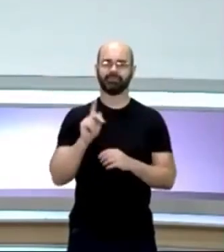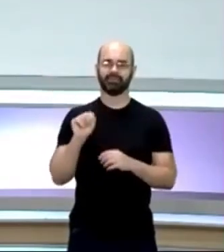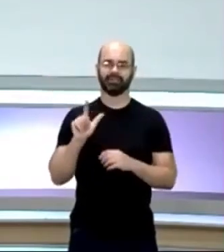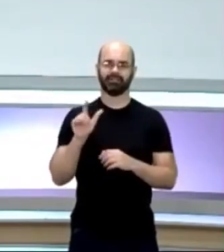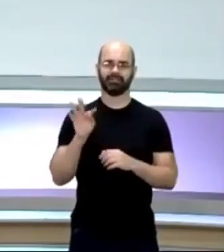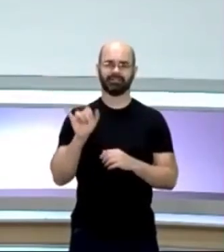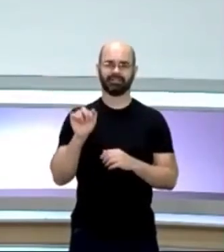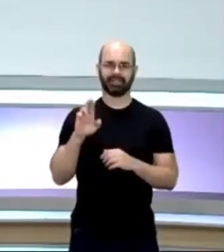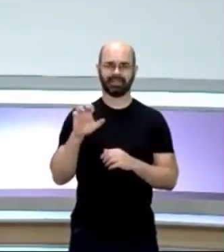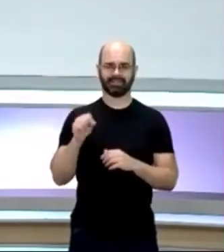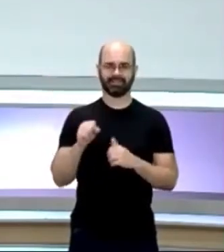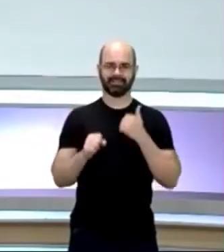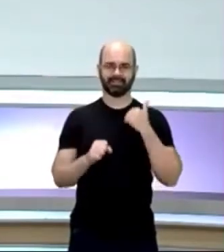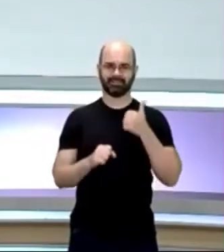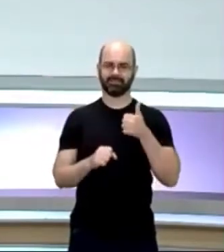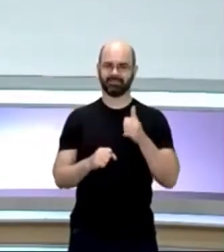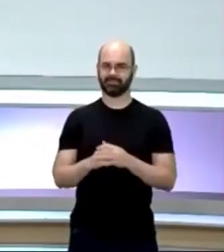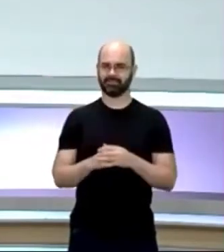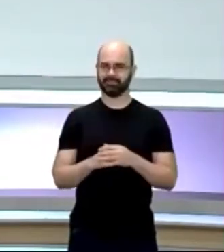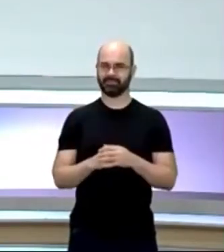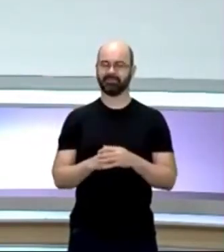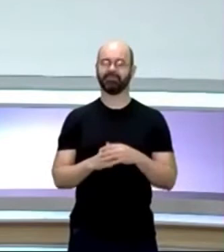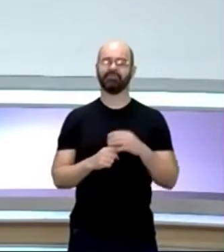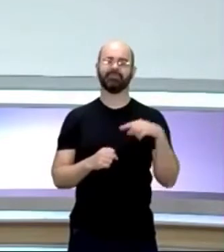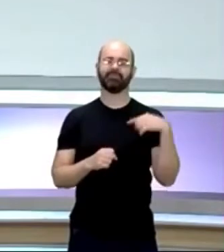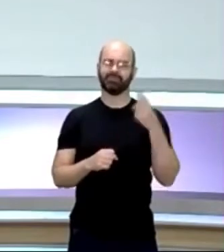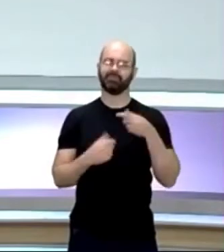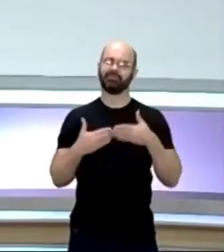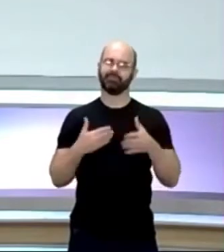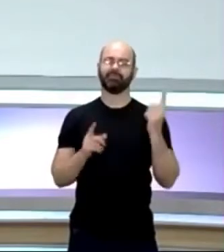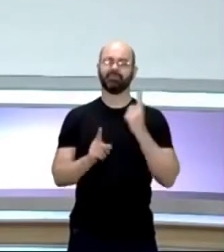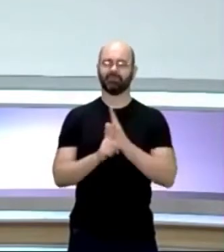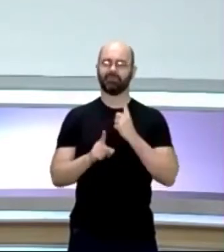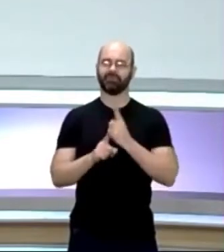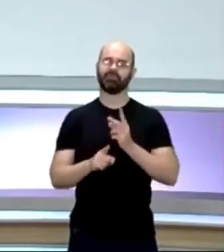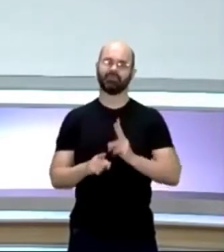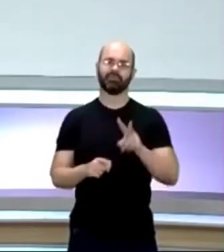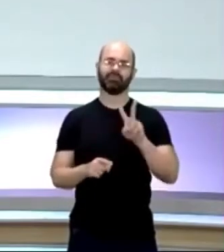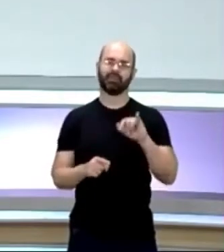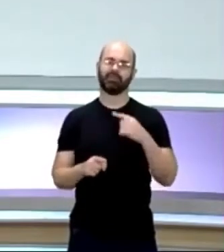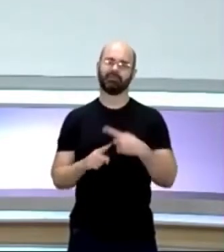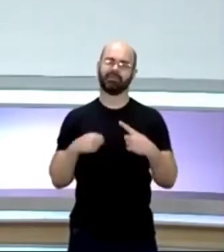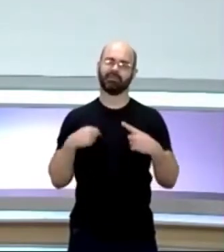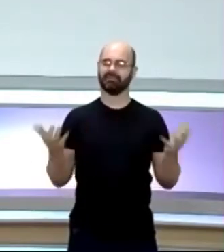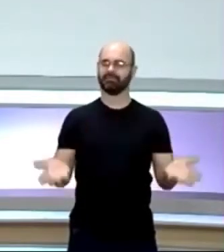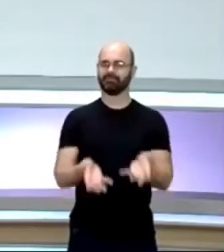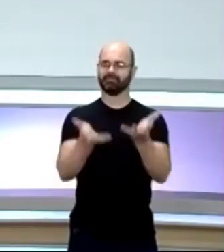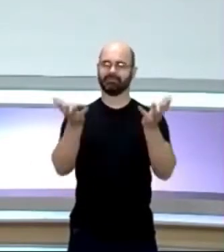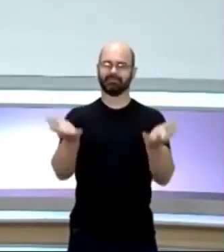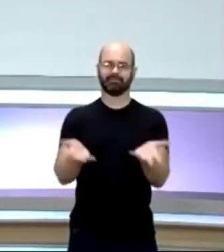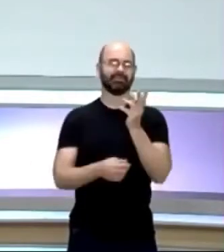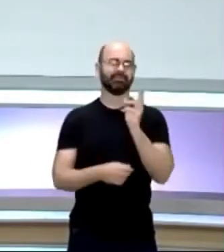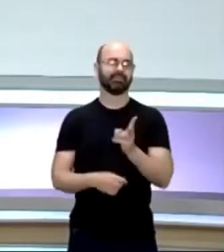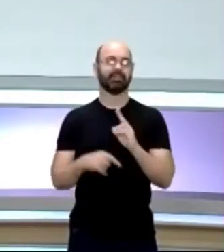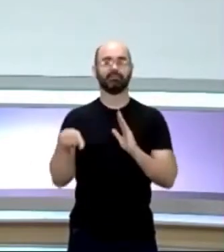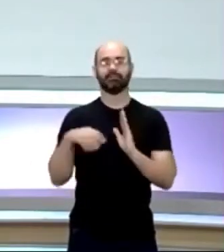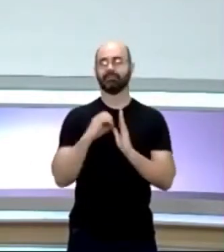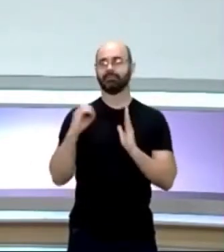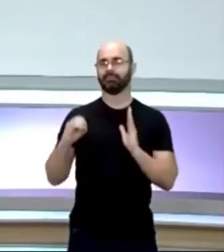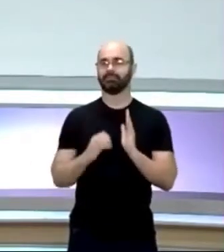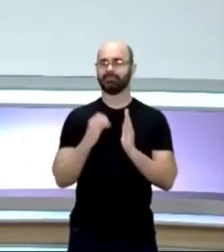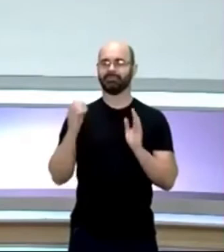certo, pessoal? Então nós vamos se ver aí várias vezes aí, porque eu vou estar sempre incentivando vocês, tanto no Centro de Mídias como